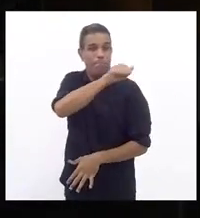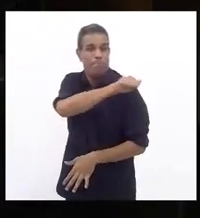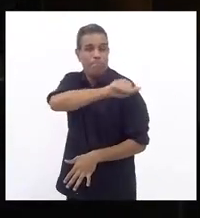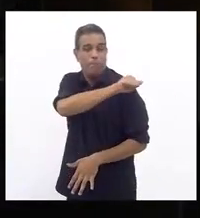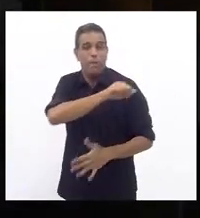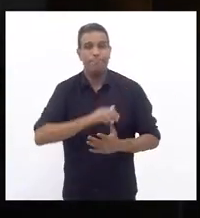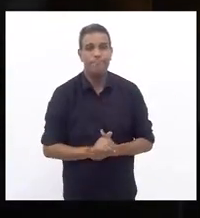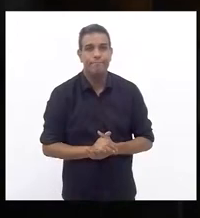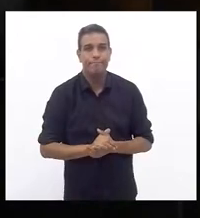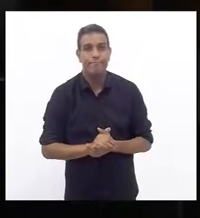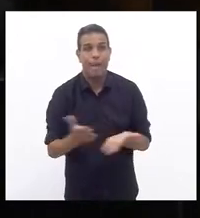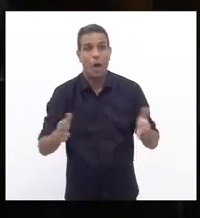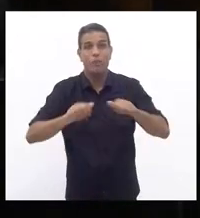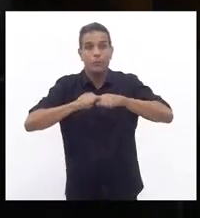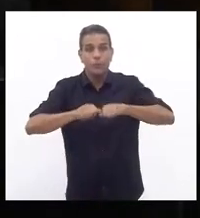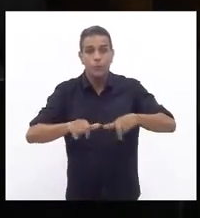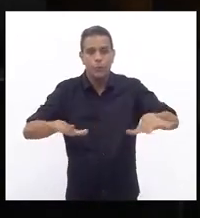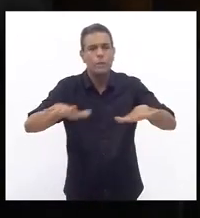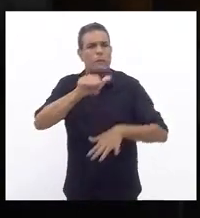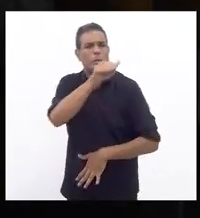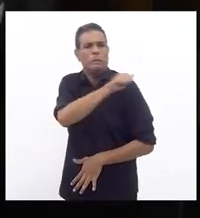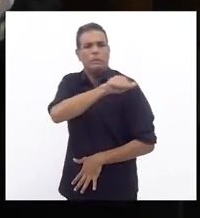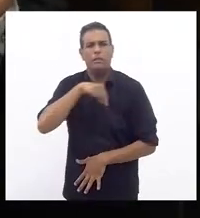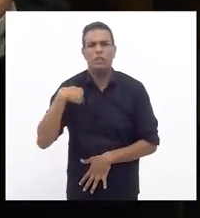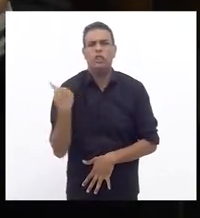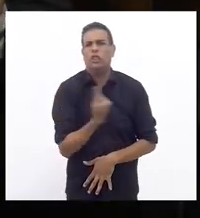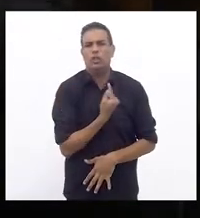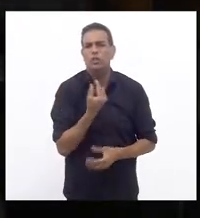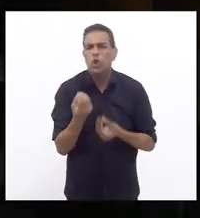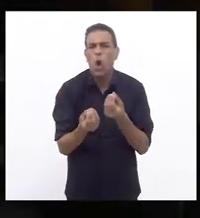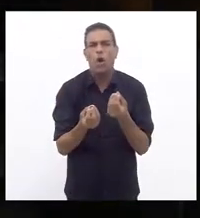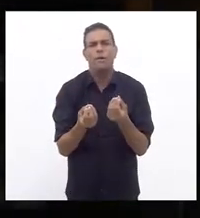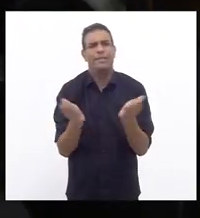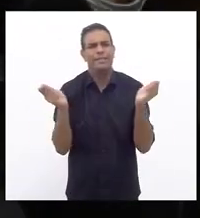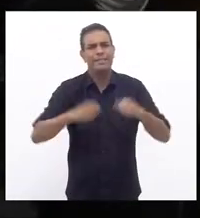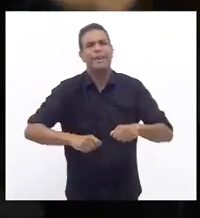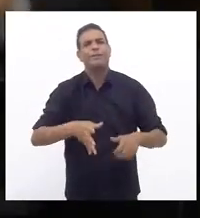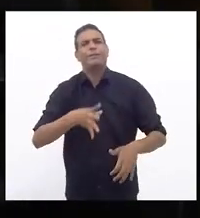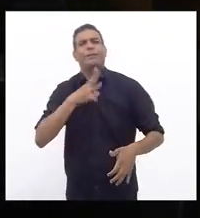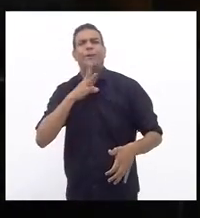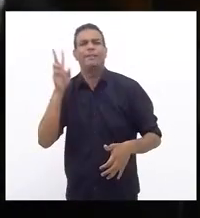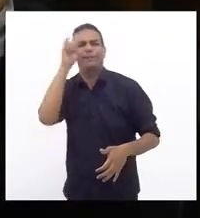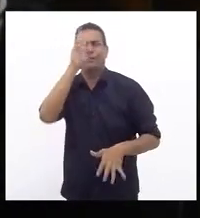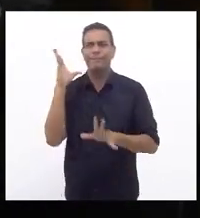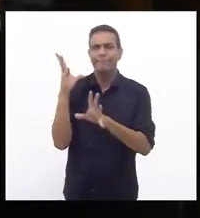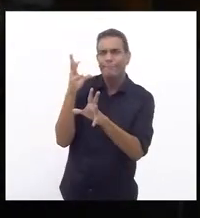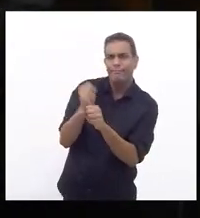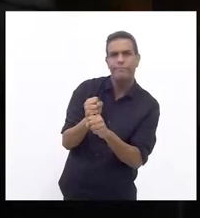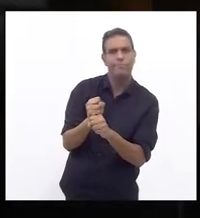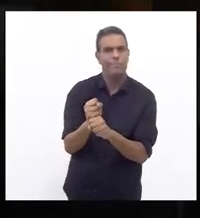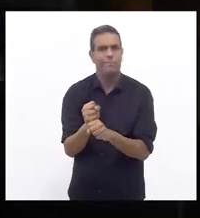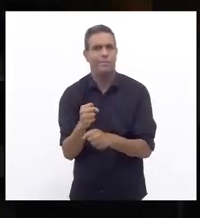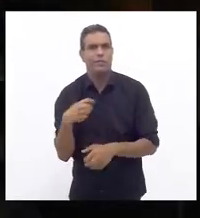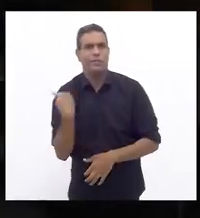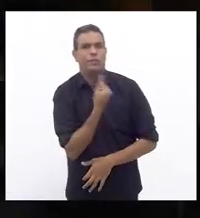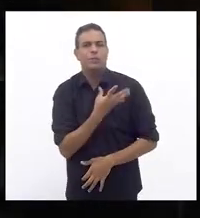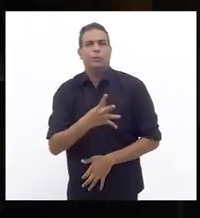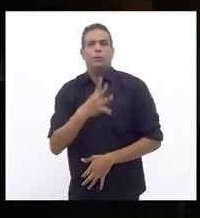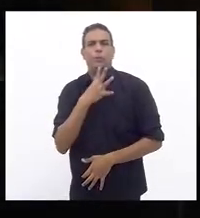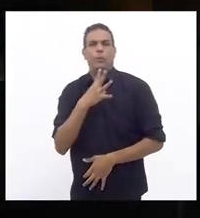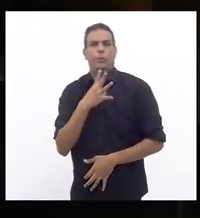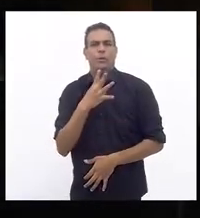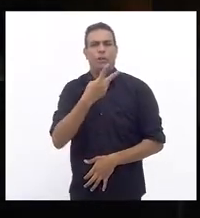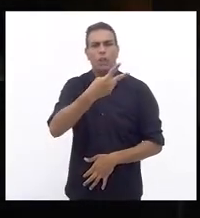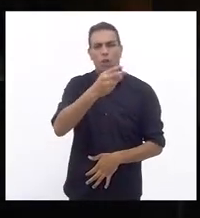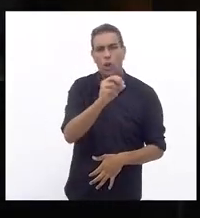nós estamos falando do estado do Rio de Janeiro. Esse estado não é para amador, né? Todo mundo aqui já sabe que o Rio de Janeiro não é para amadores. De 2014